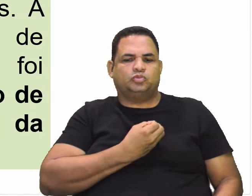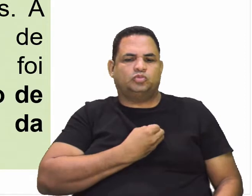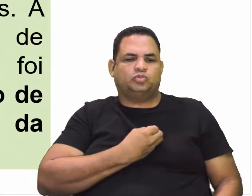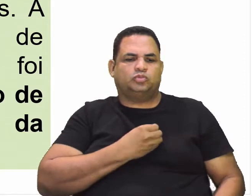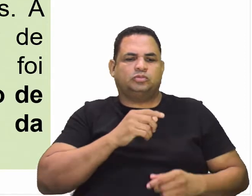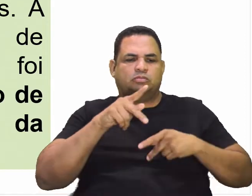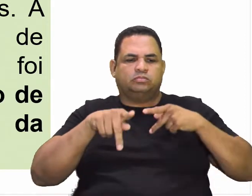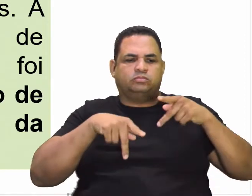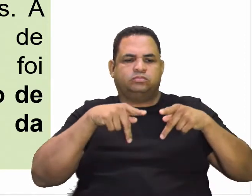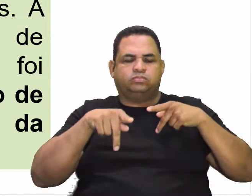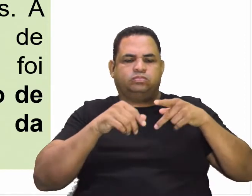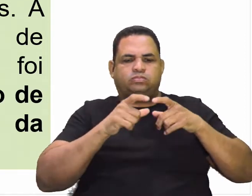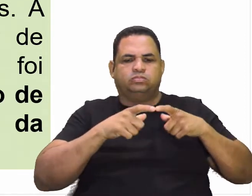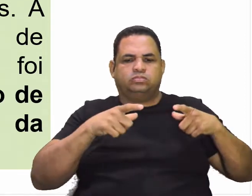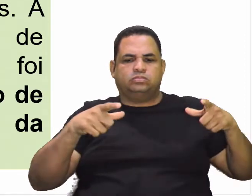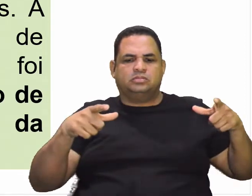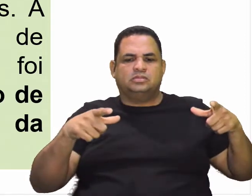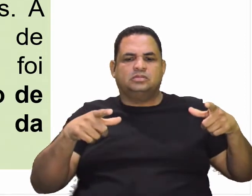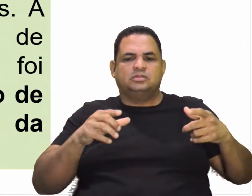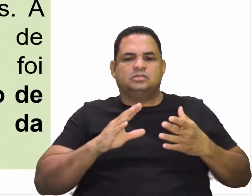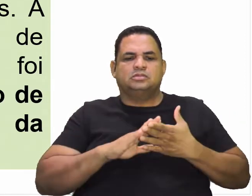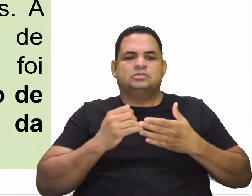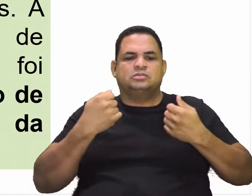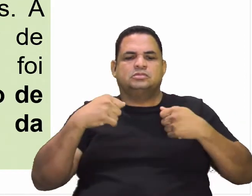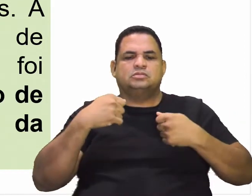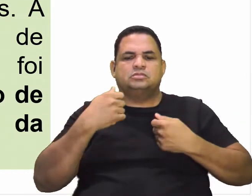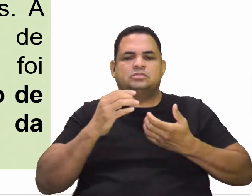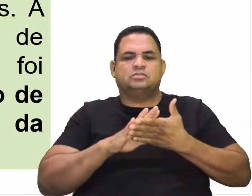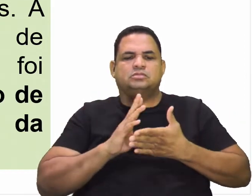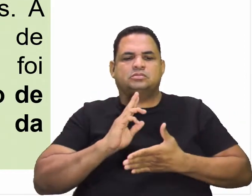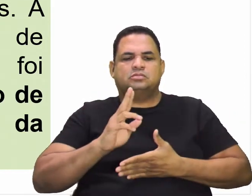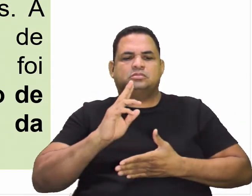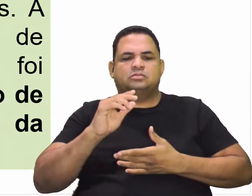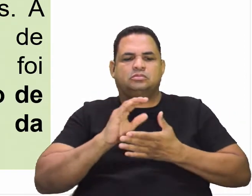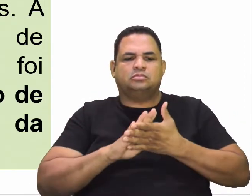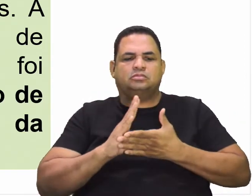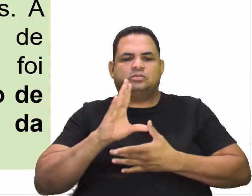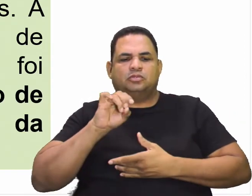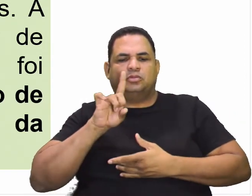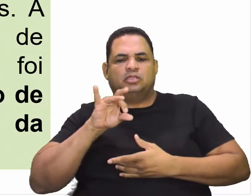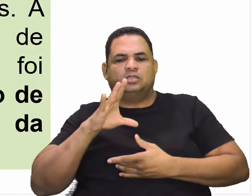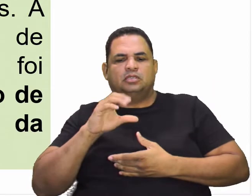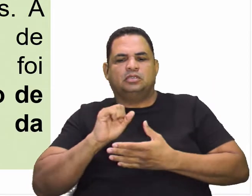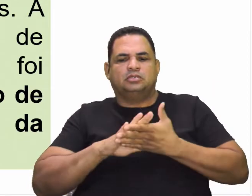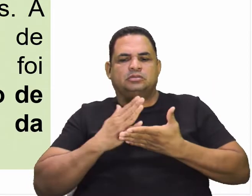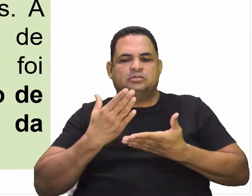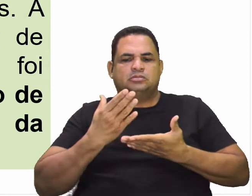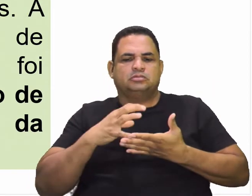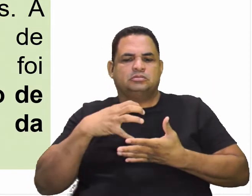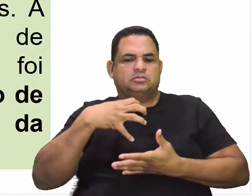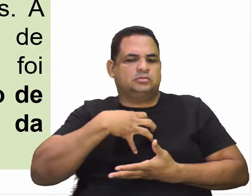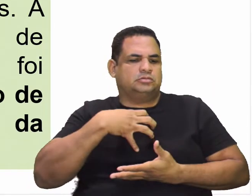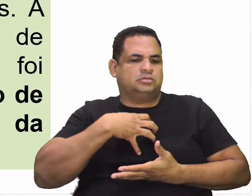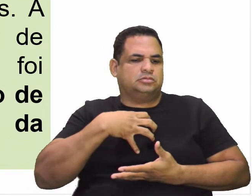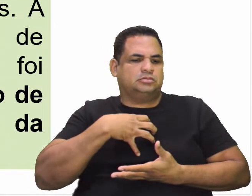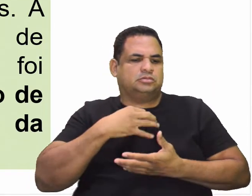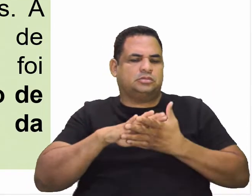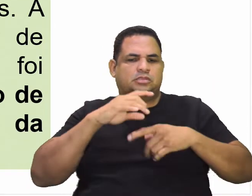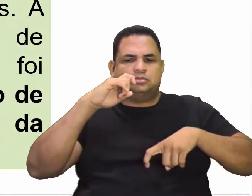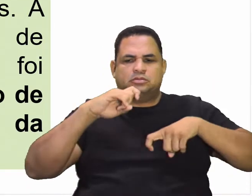seres humanos, no entanto, foi possibilitada por um longo processo de domesticação dos instintos e